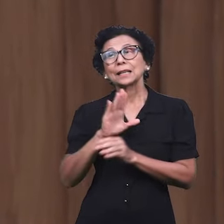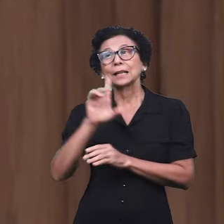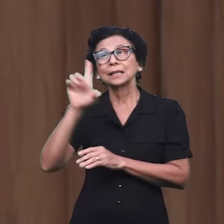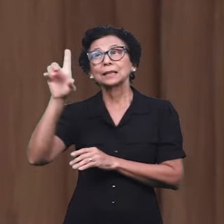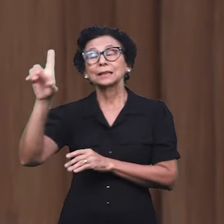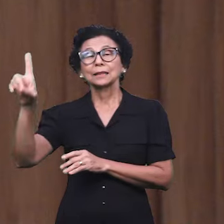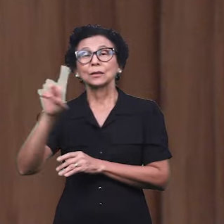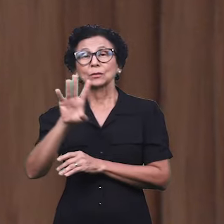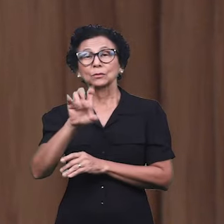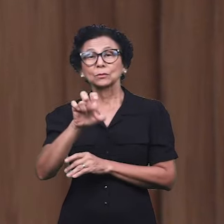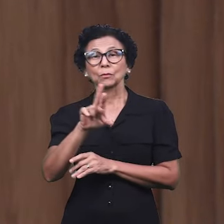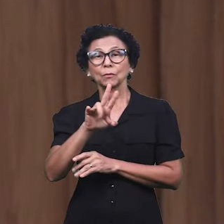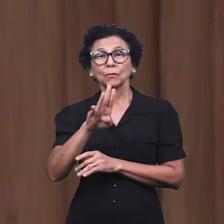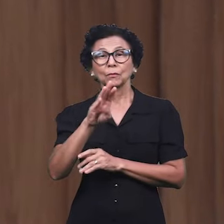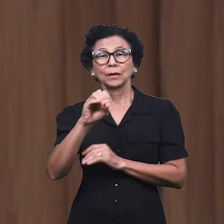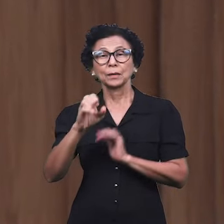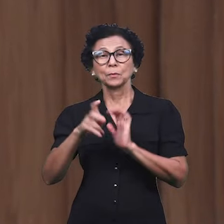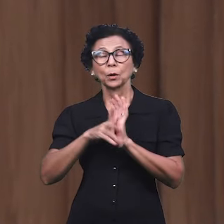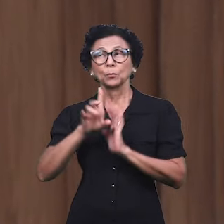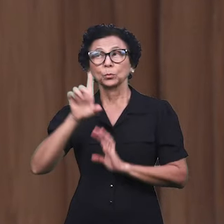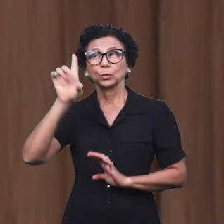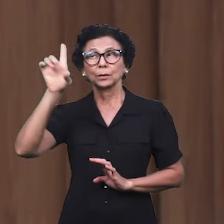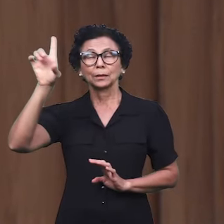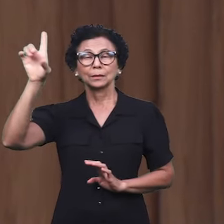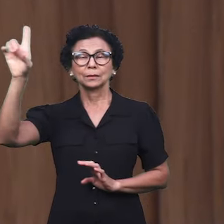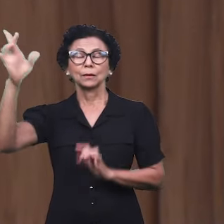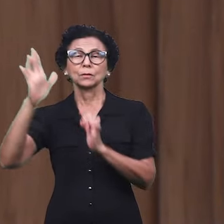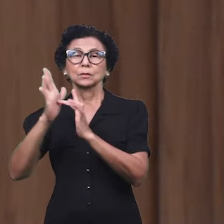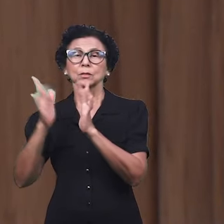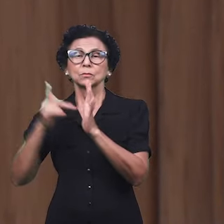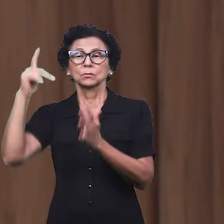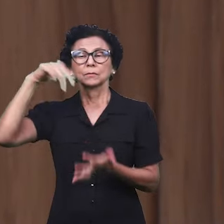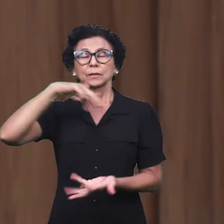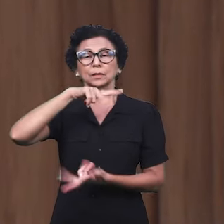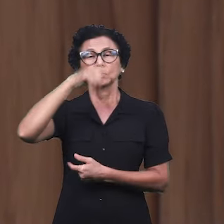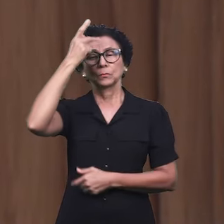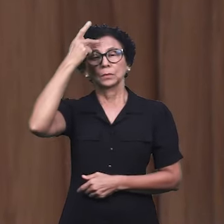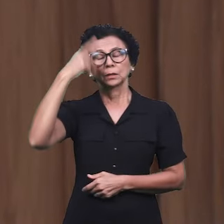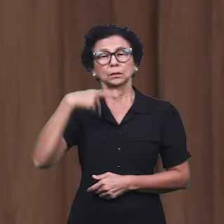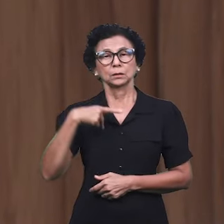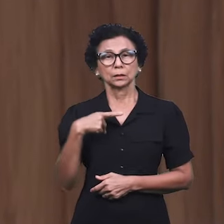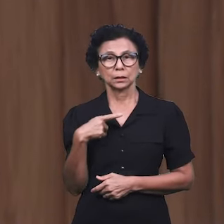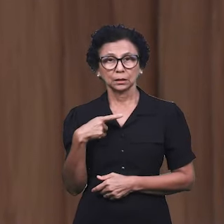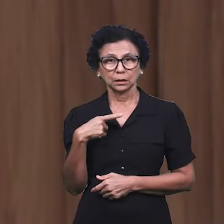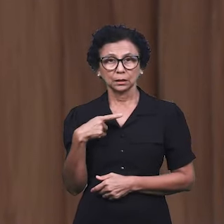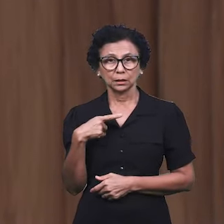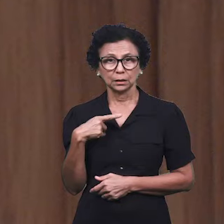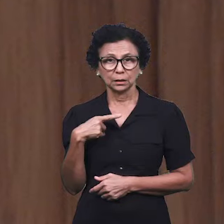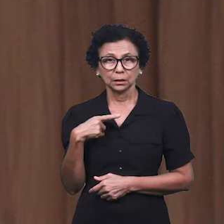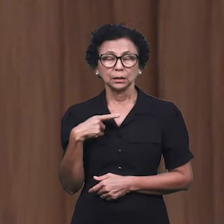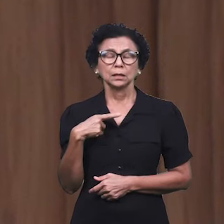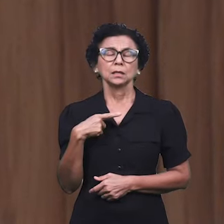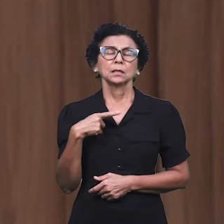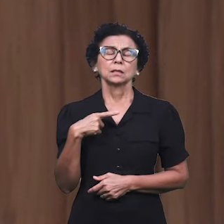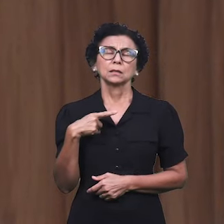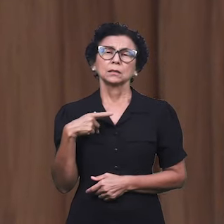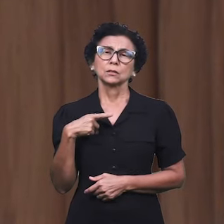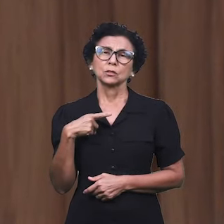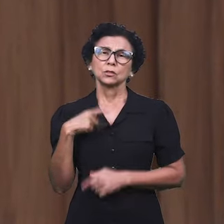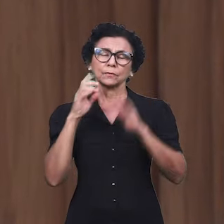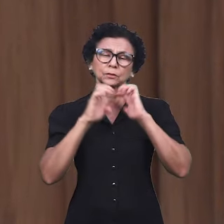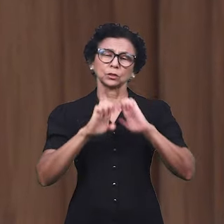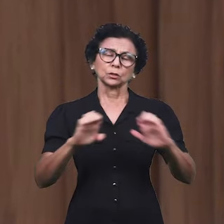Mas Jesus veio em carne e já se revelou e já fez tudo o que precisava. Não, Jesus ele quer